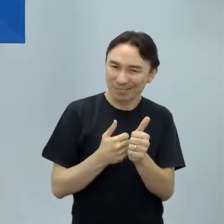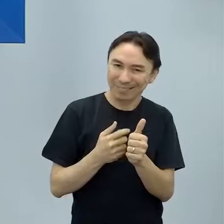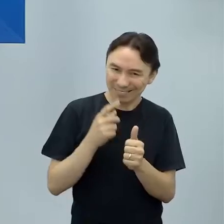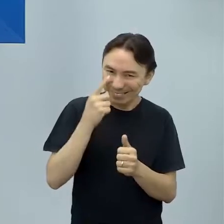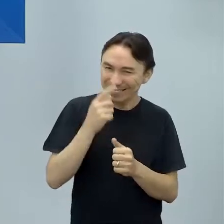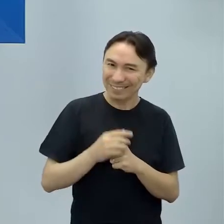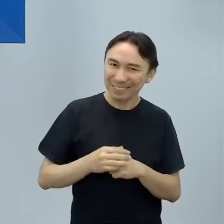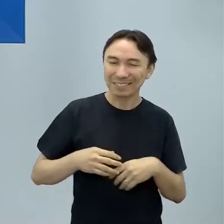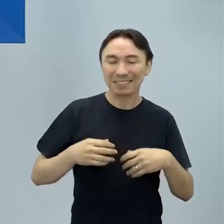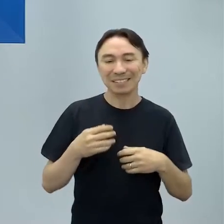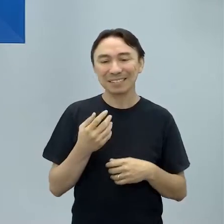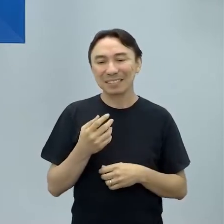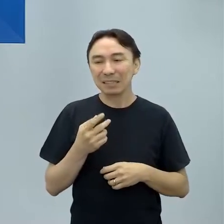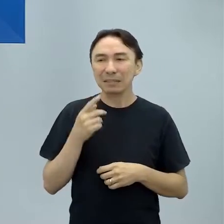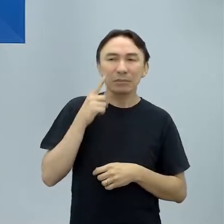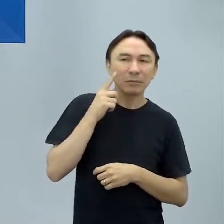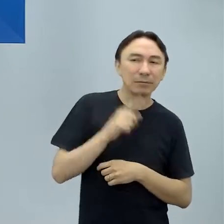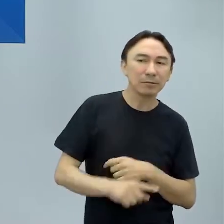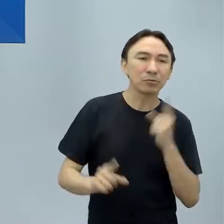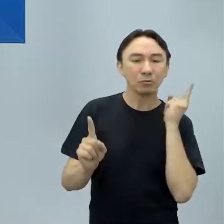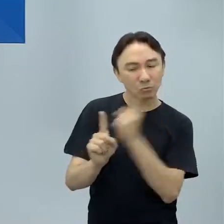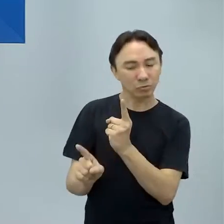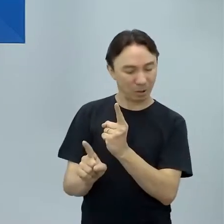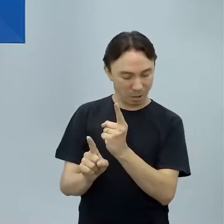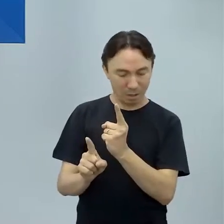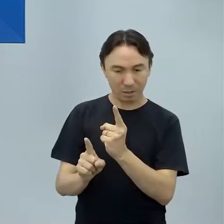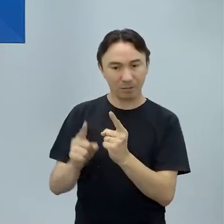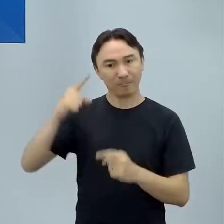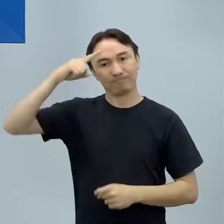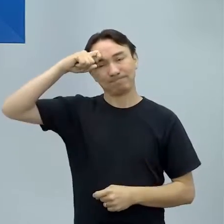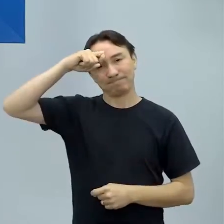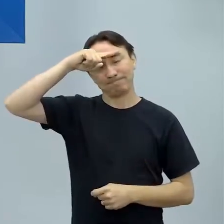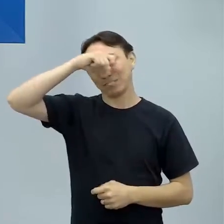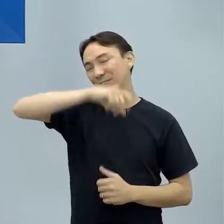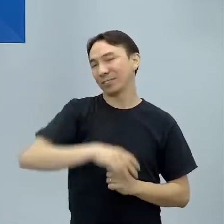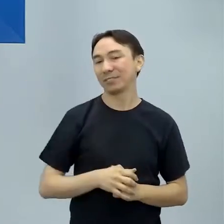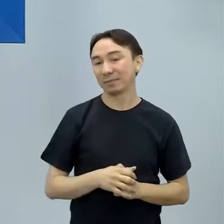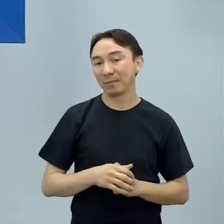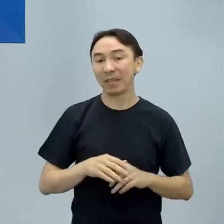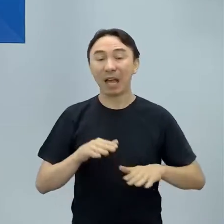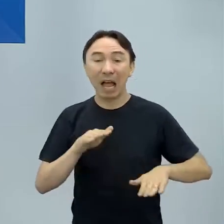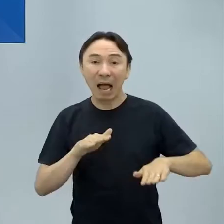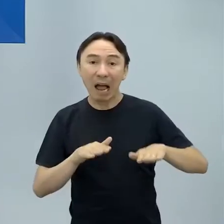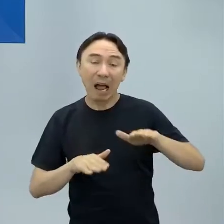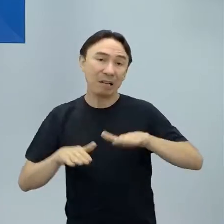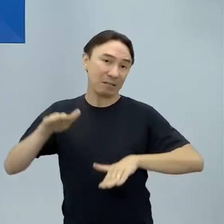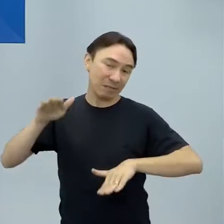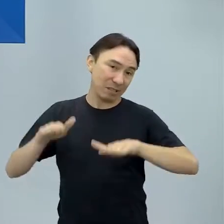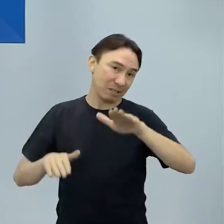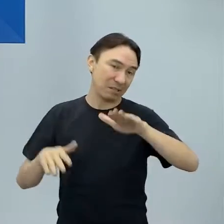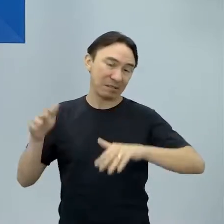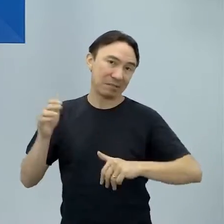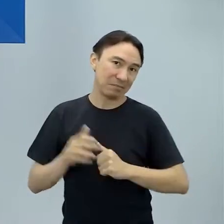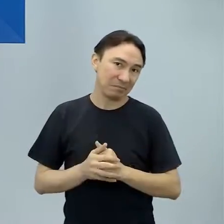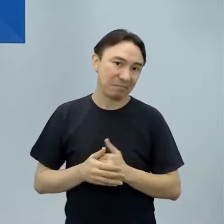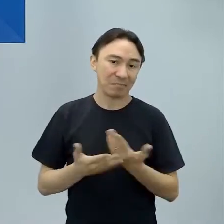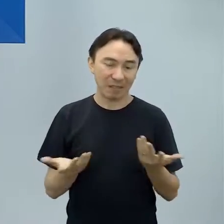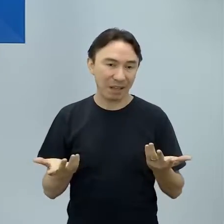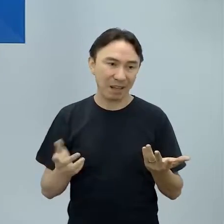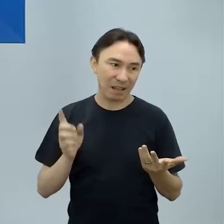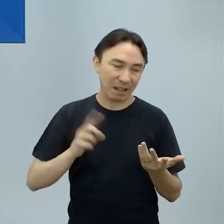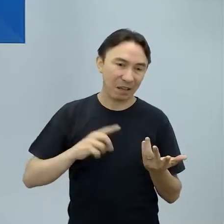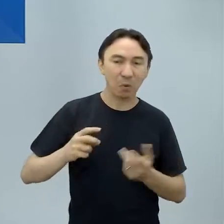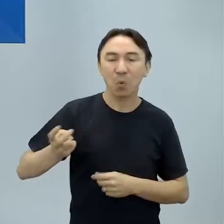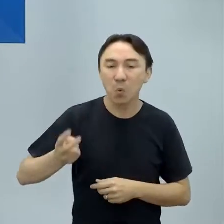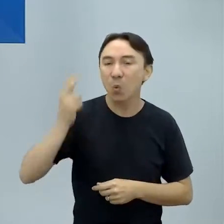muitas dificuldades de diagnóstico. E, às vezes, até por uma questão ou cultural, ou mesmo de acesso